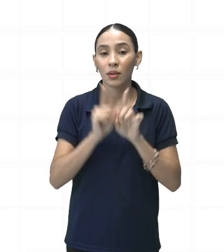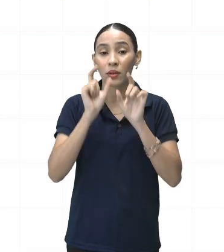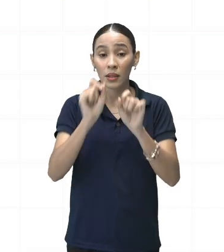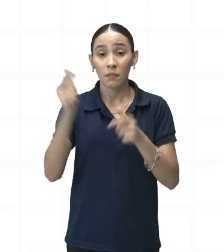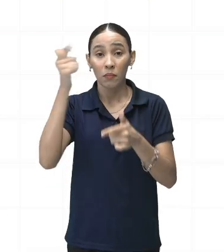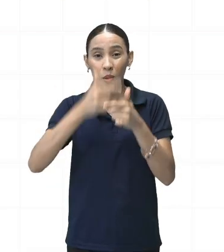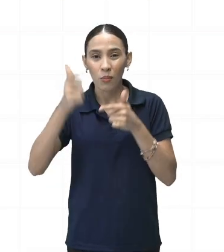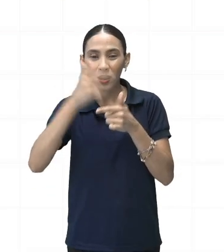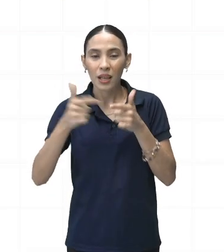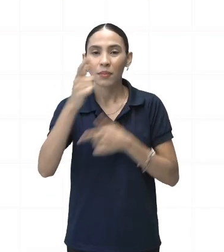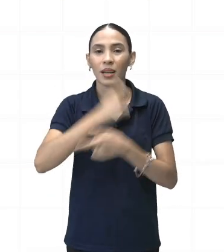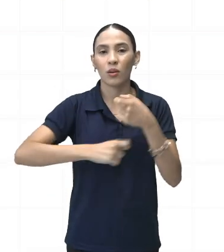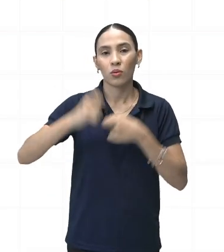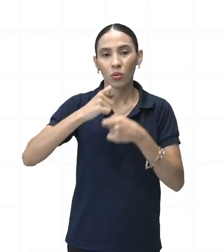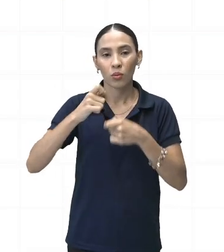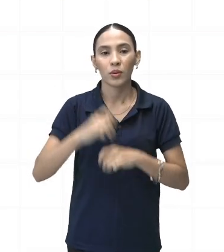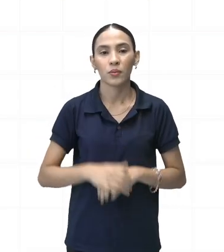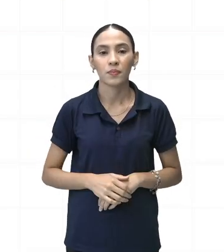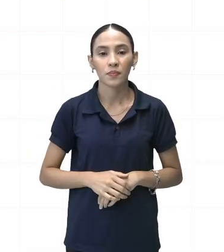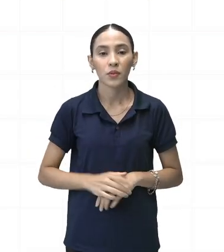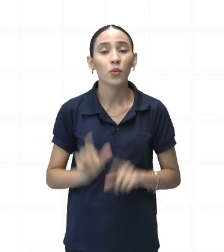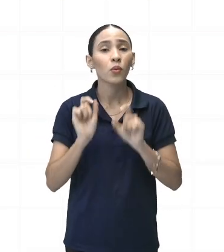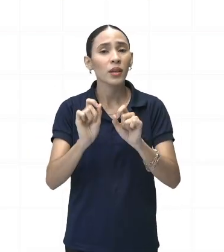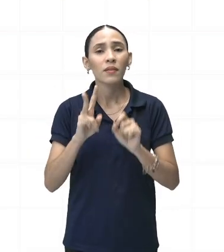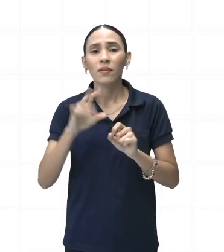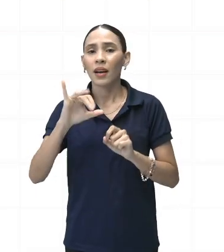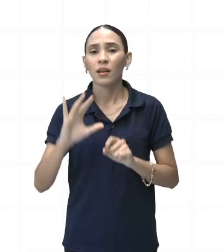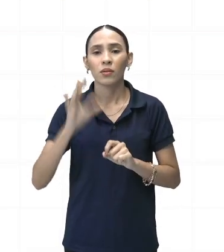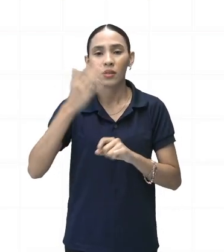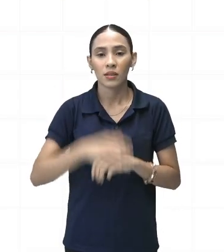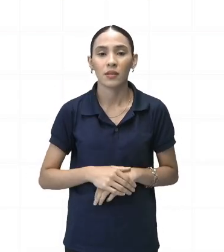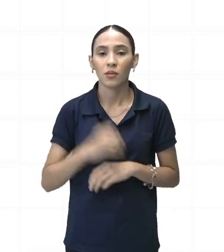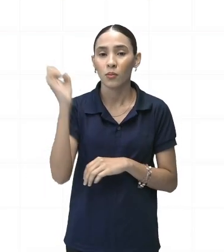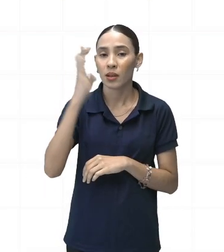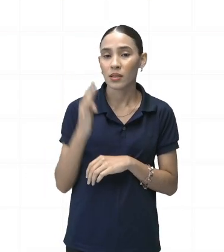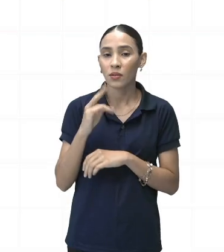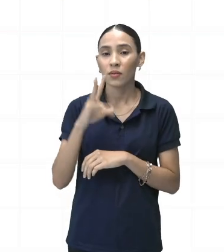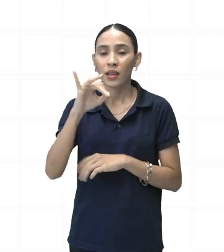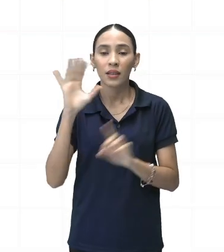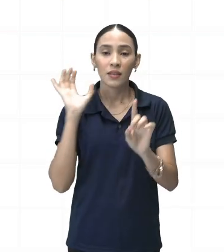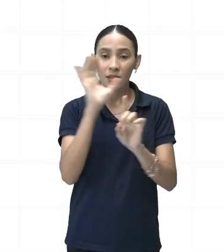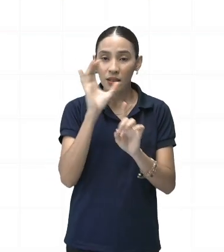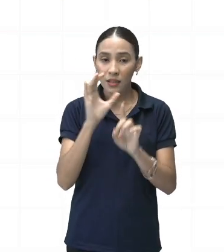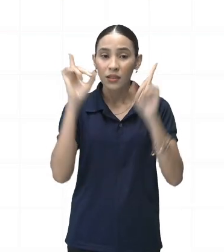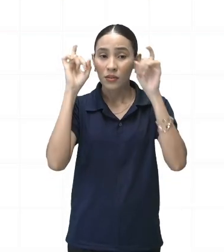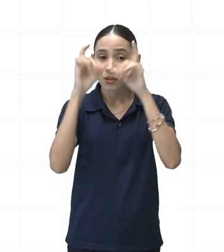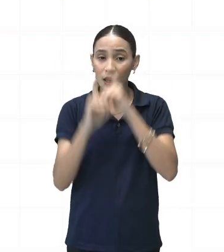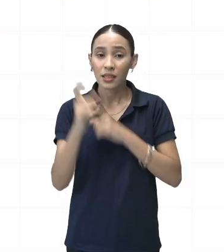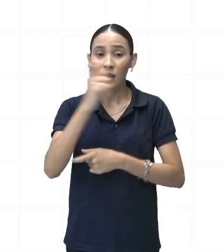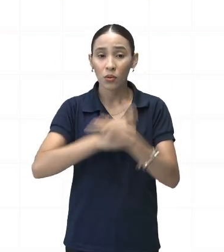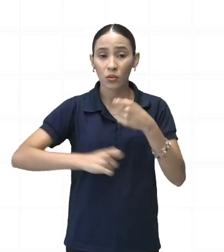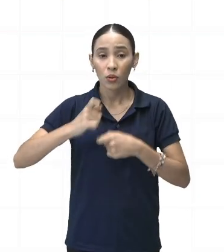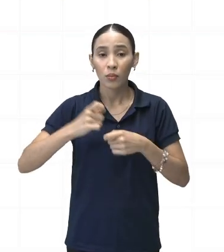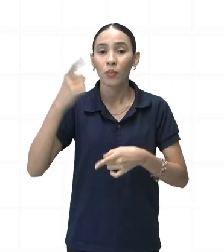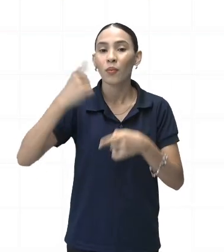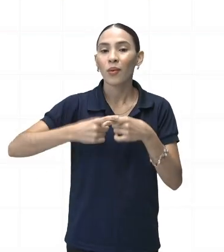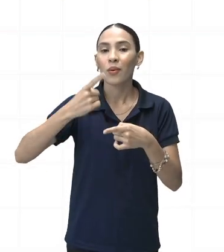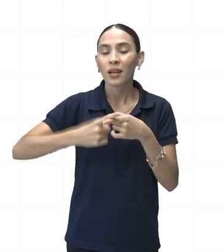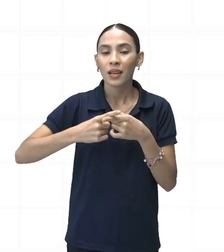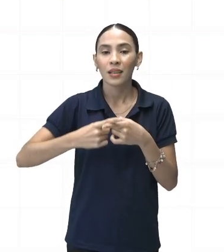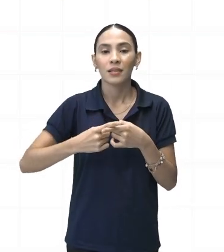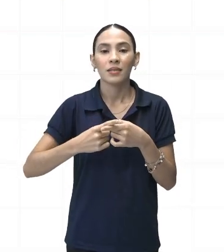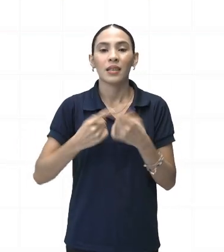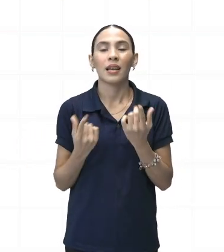crise econômica. O que vai acontecer? O Brasil vai enfrentar dificuldades econômicas devido